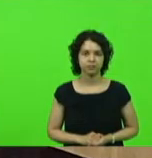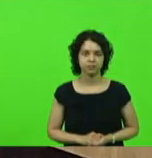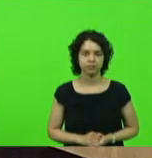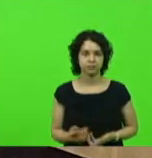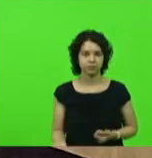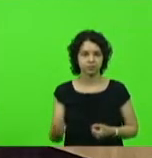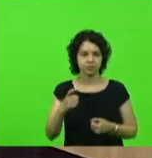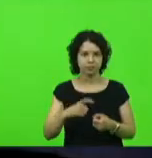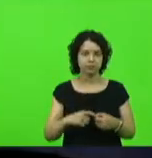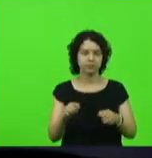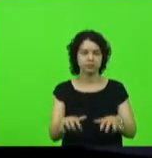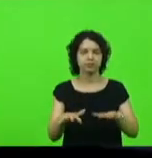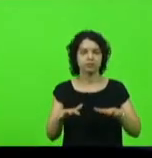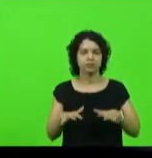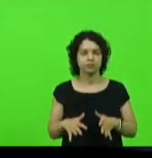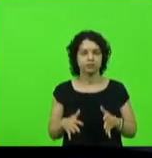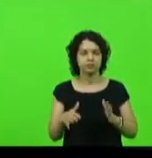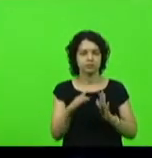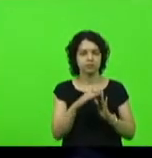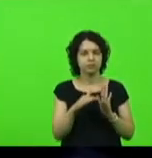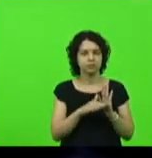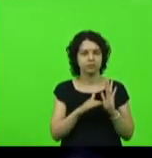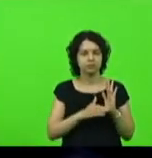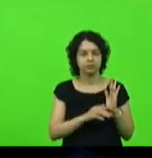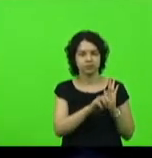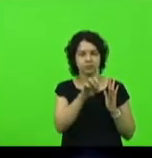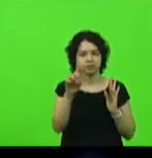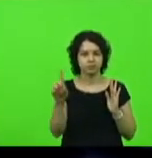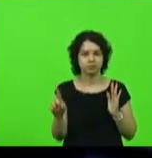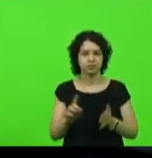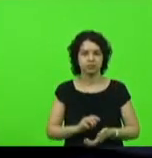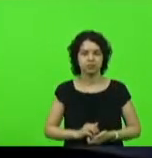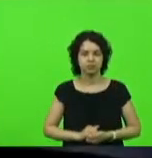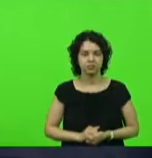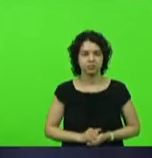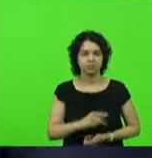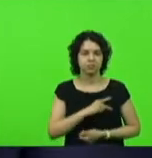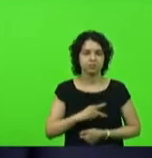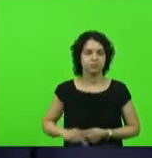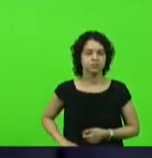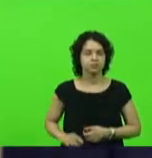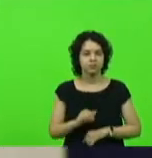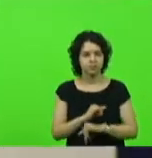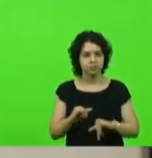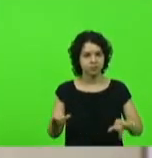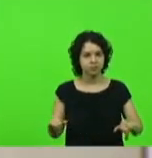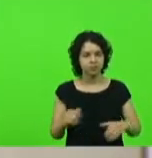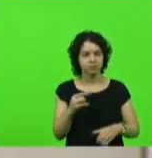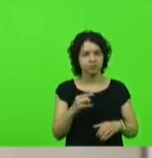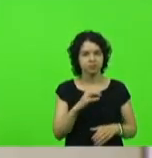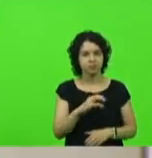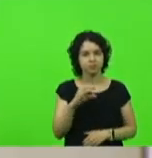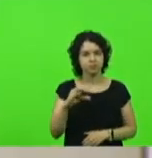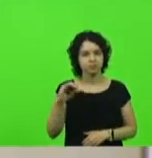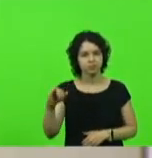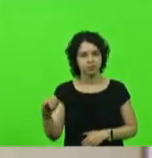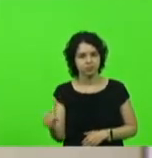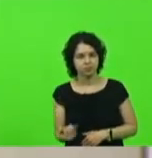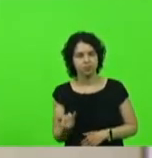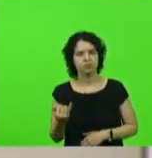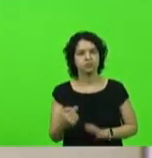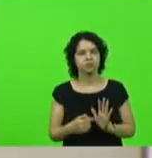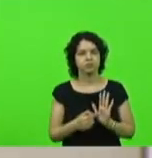Reaberta a sessão, passamos à ordem do dia. A presidência comunica que a Comissão de Constituição e Justiça apresentou